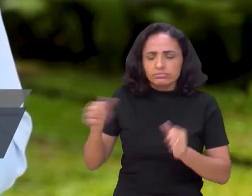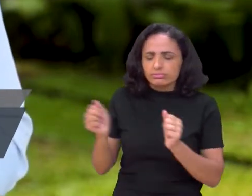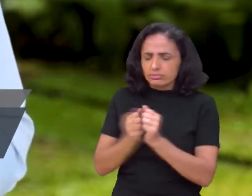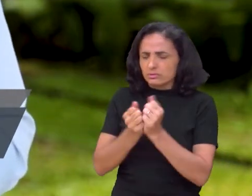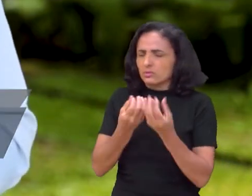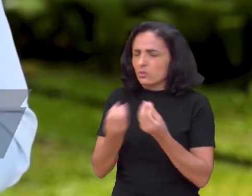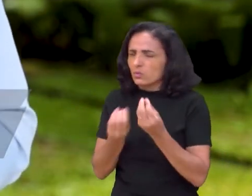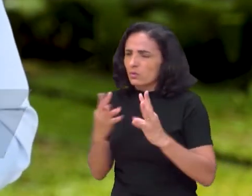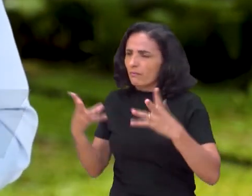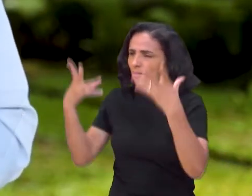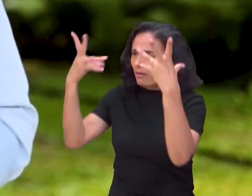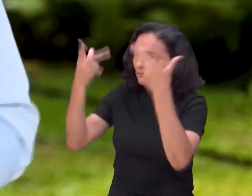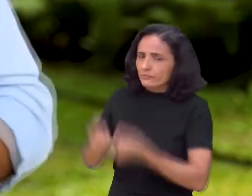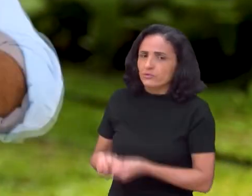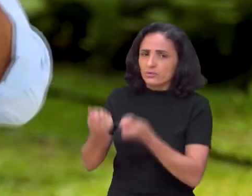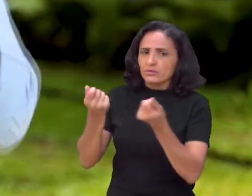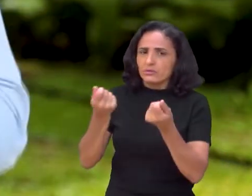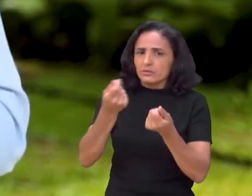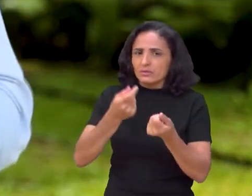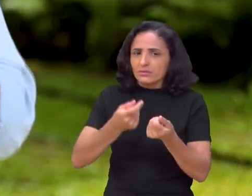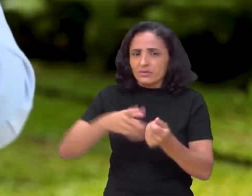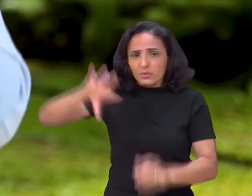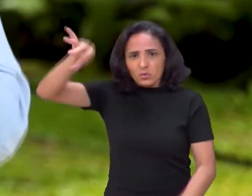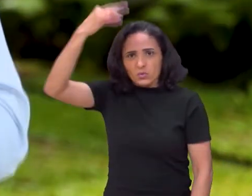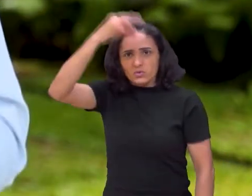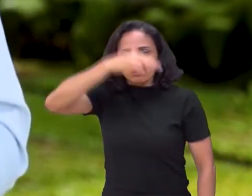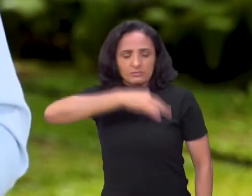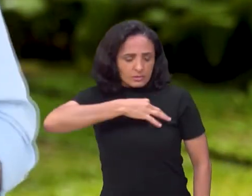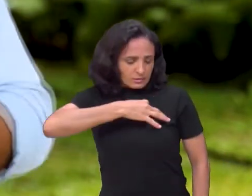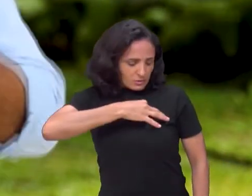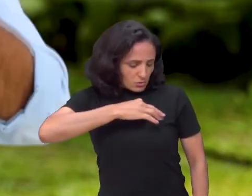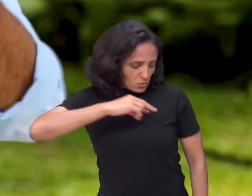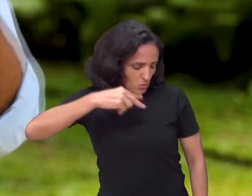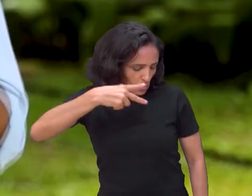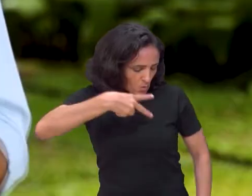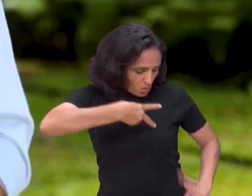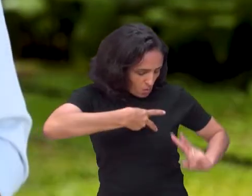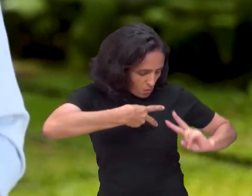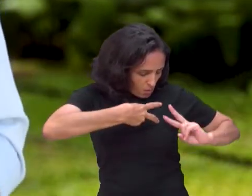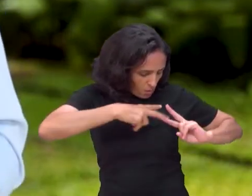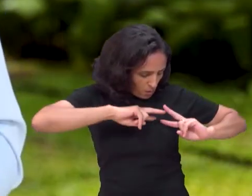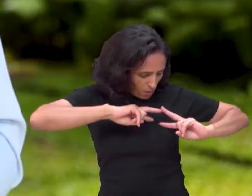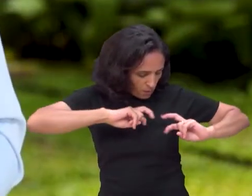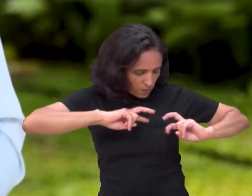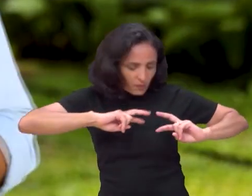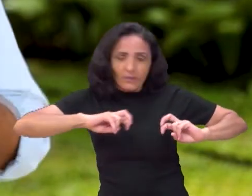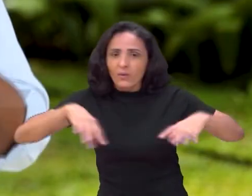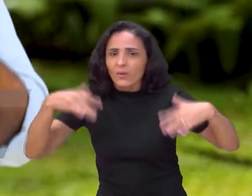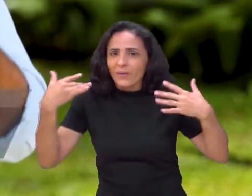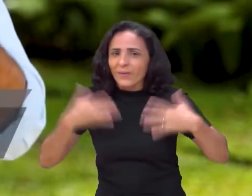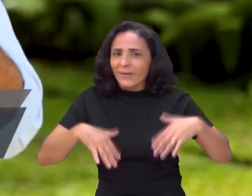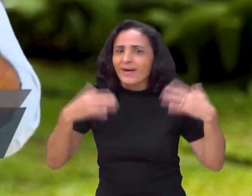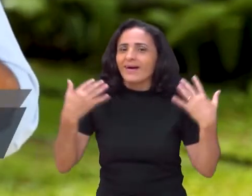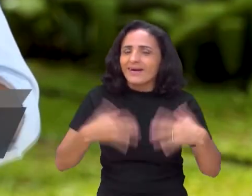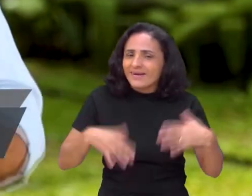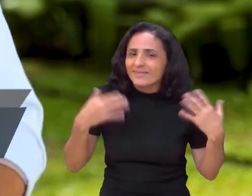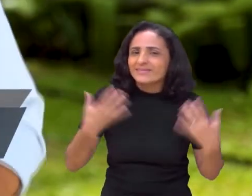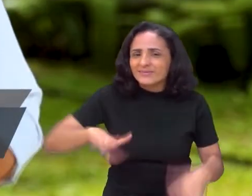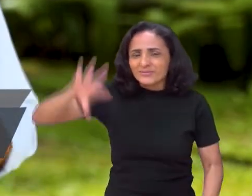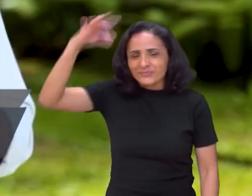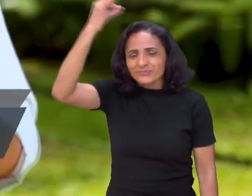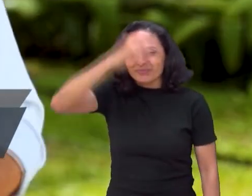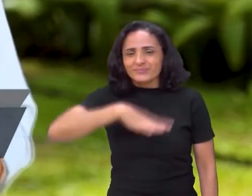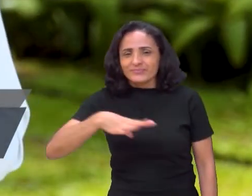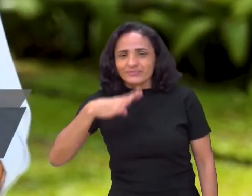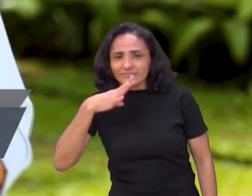Coríntios, capítulo número 2. Ele sonda os corações, ele sonda as intenções, ele sonda aquilo